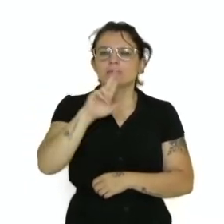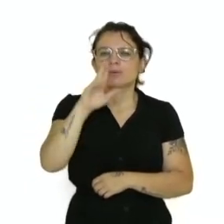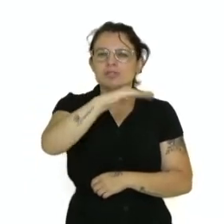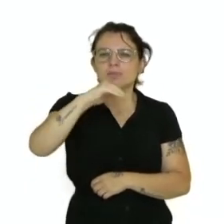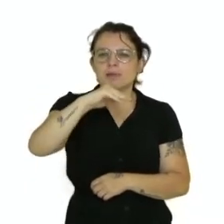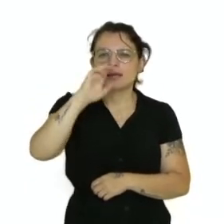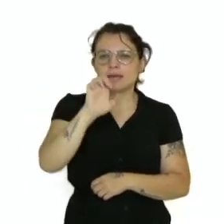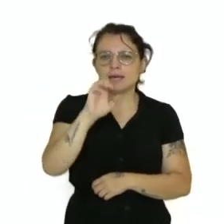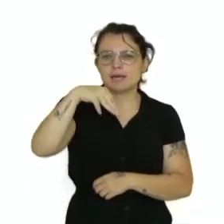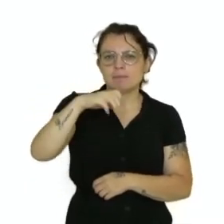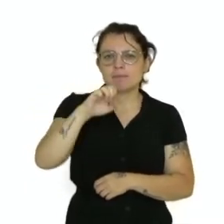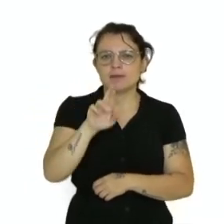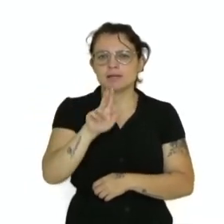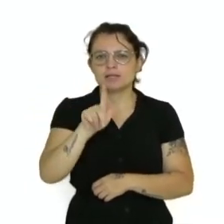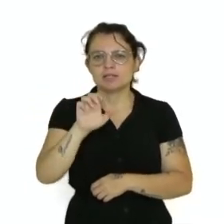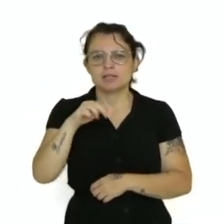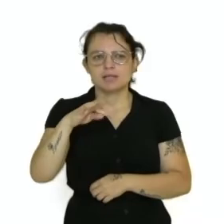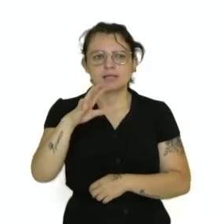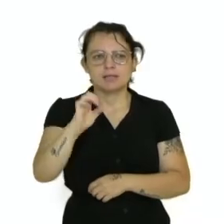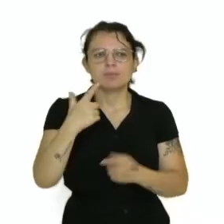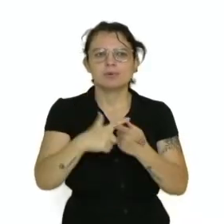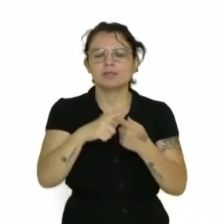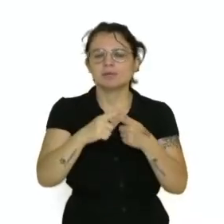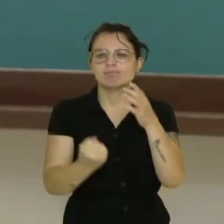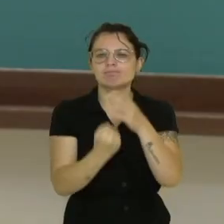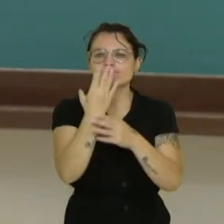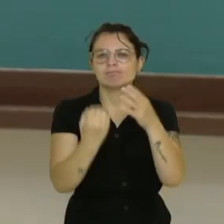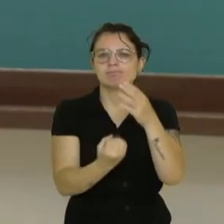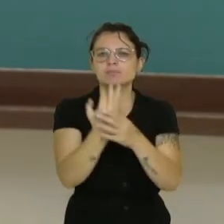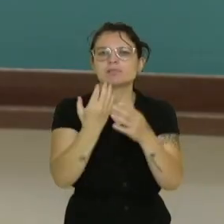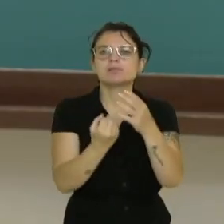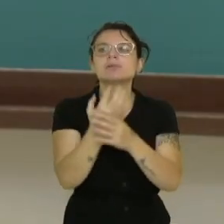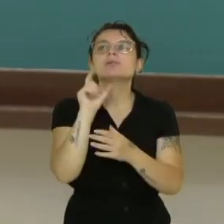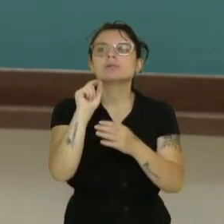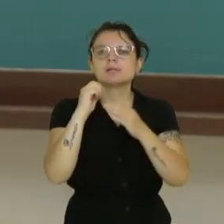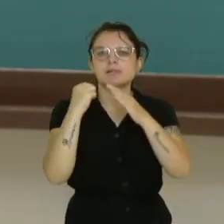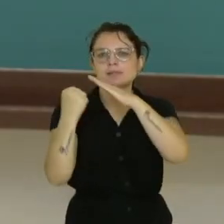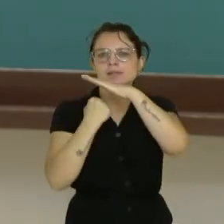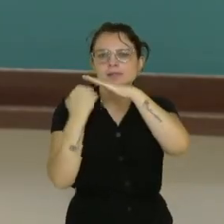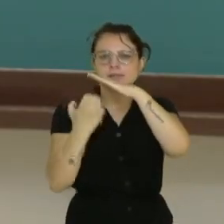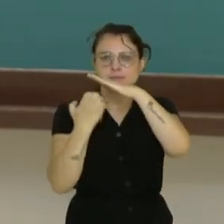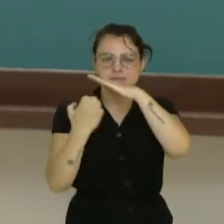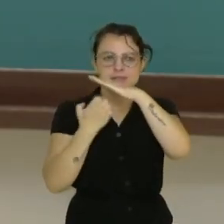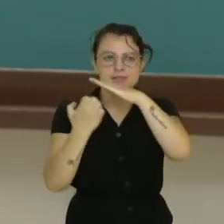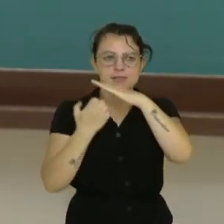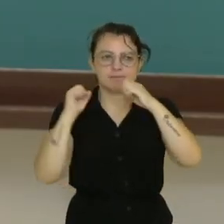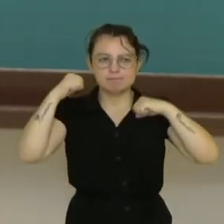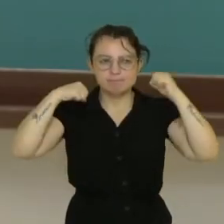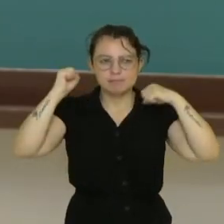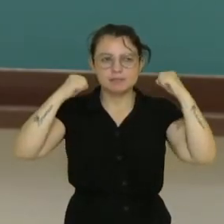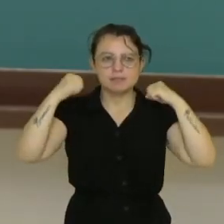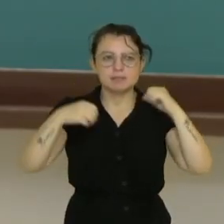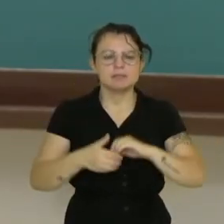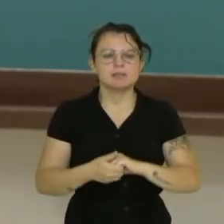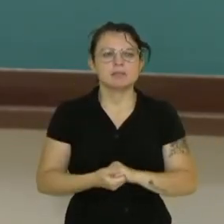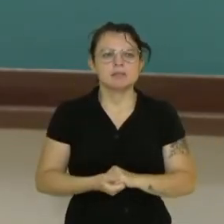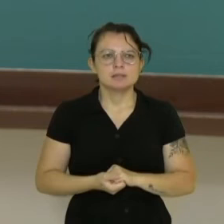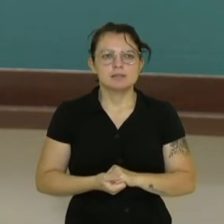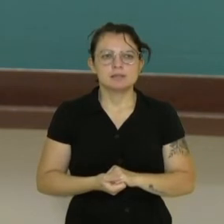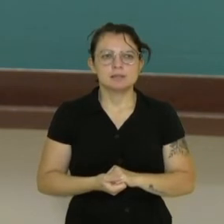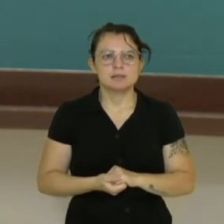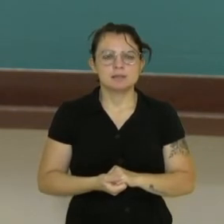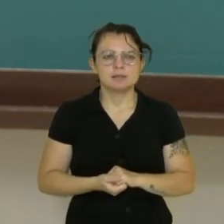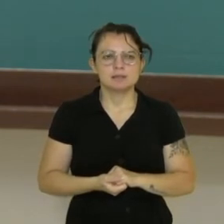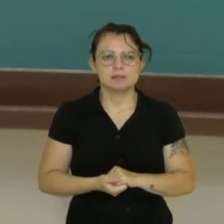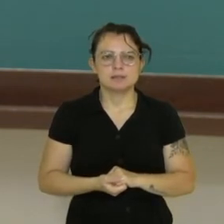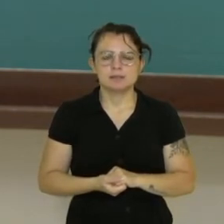emergentes, pois se destacam na produção industrial. Então, de toda a América Latina, só México, Argentina e Brasil é